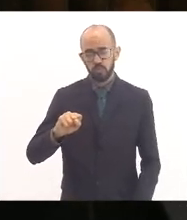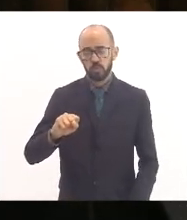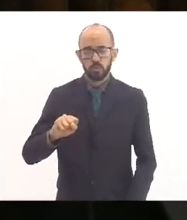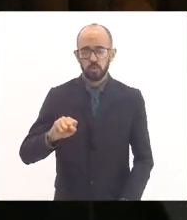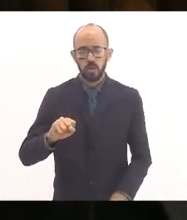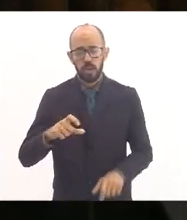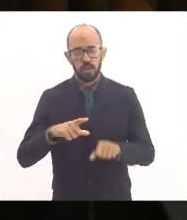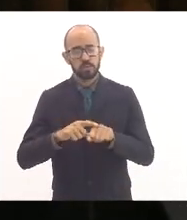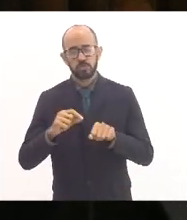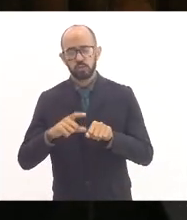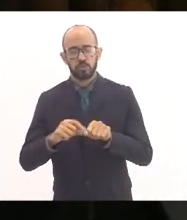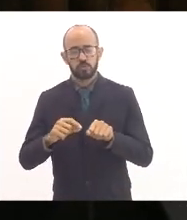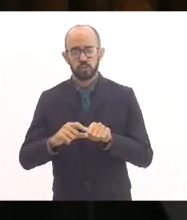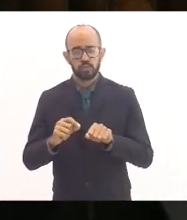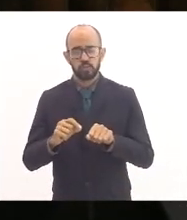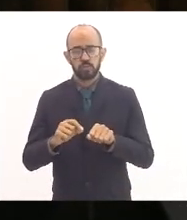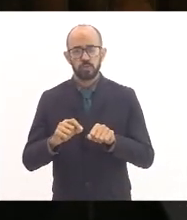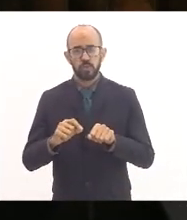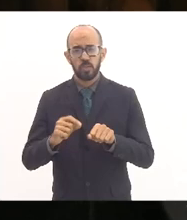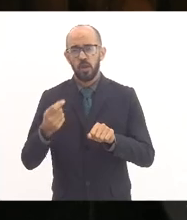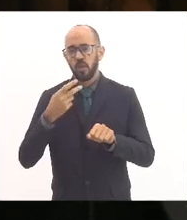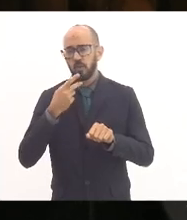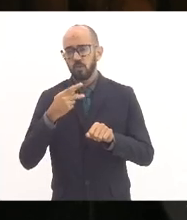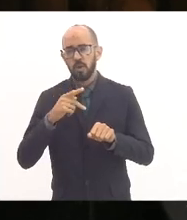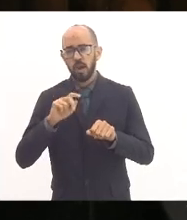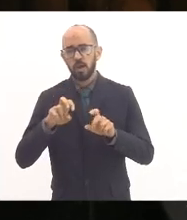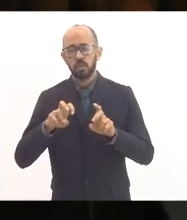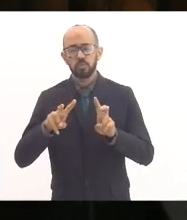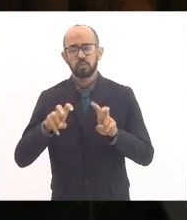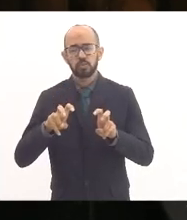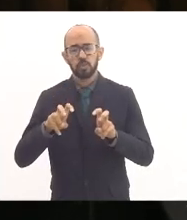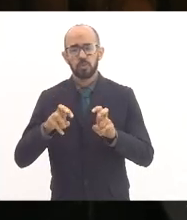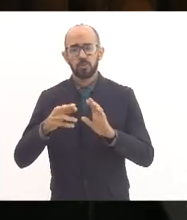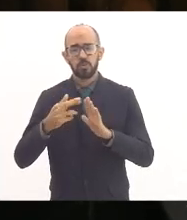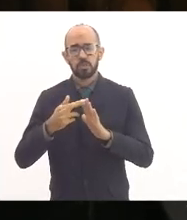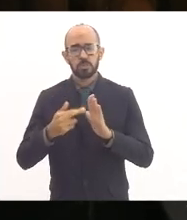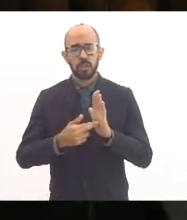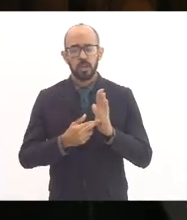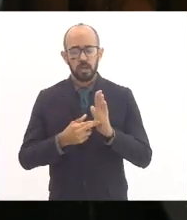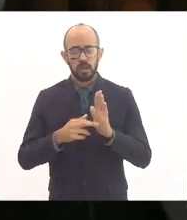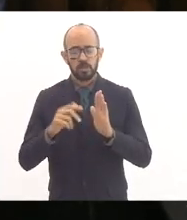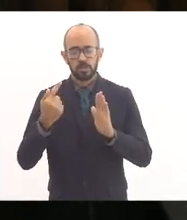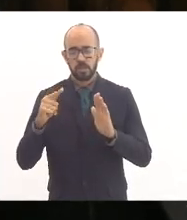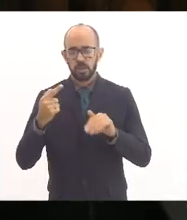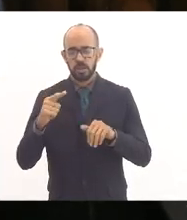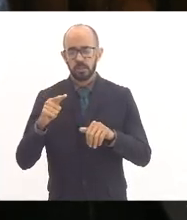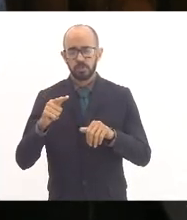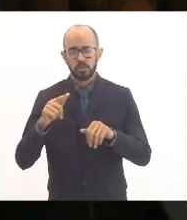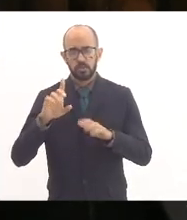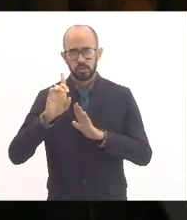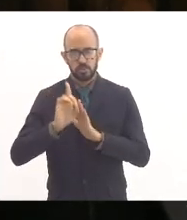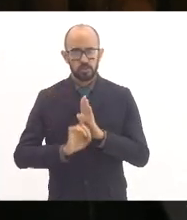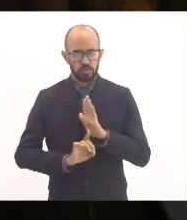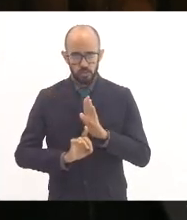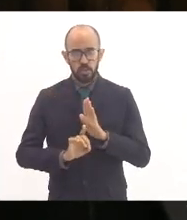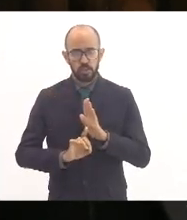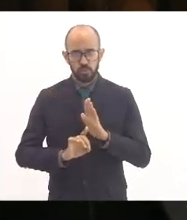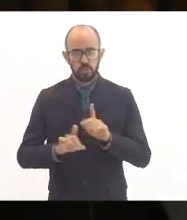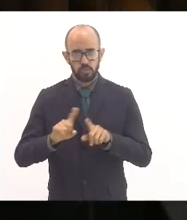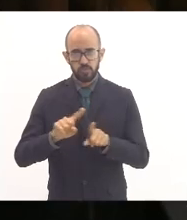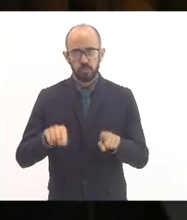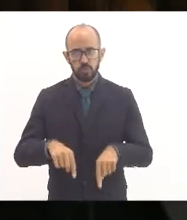oito artigos que mencionam prerrogativas e garantias e direitos dos